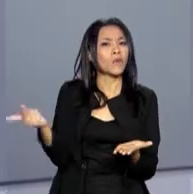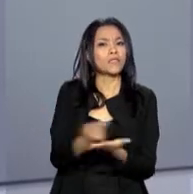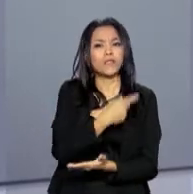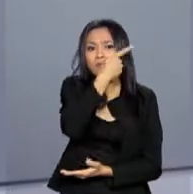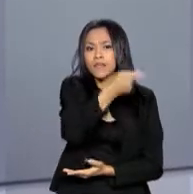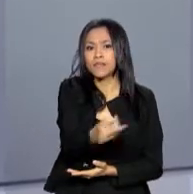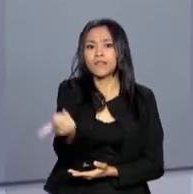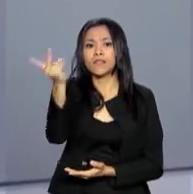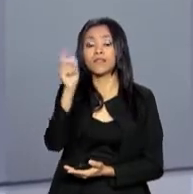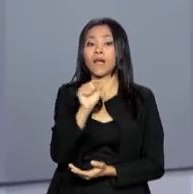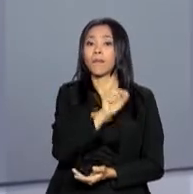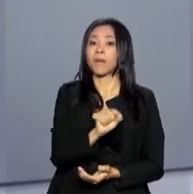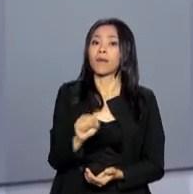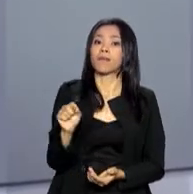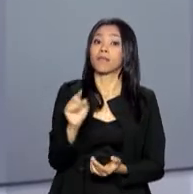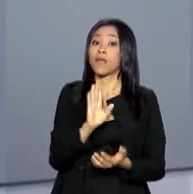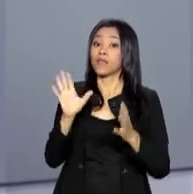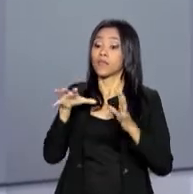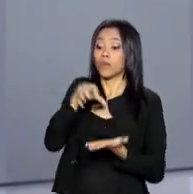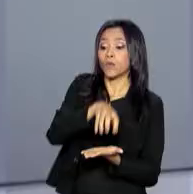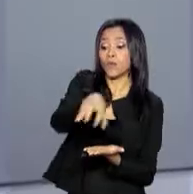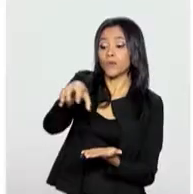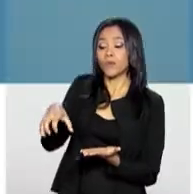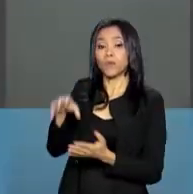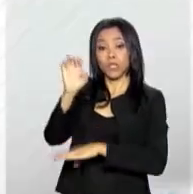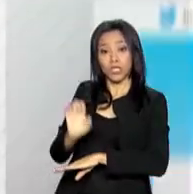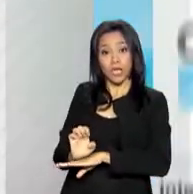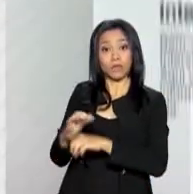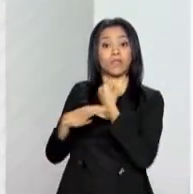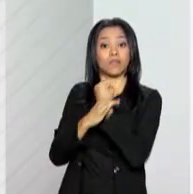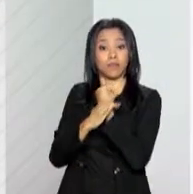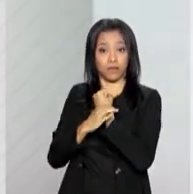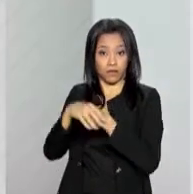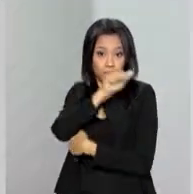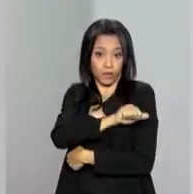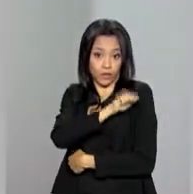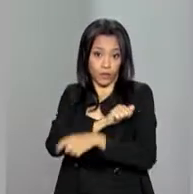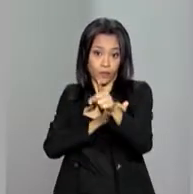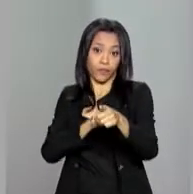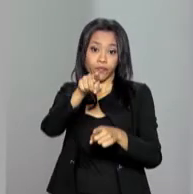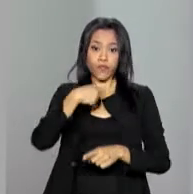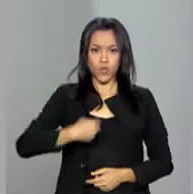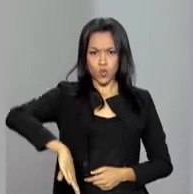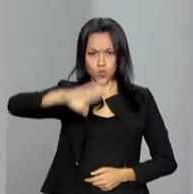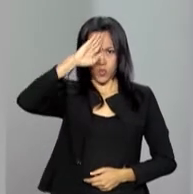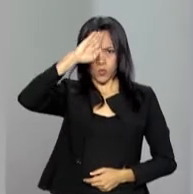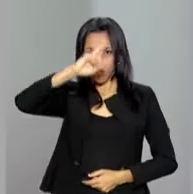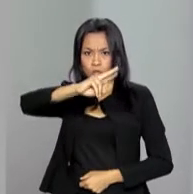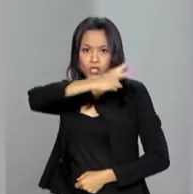de segurança da intervenção federal no rio de janeiro pelo twitter foi divulgado que o chefe de gabinete da intervenção